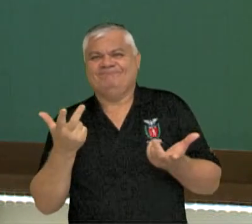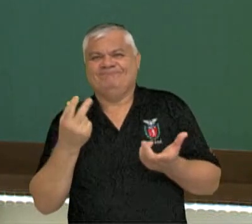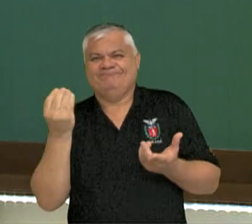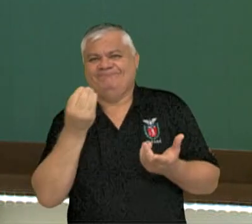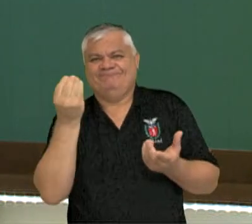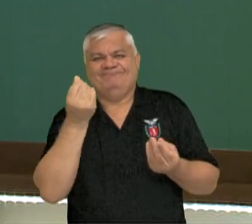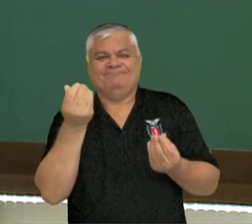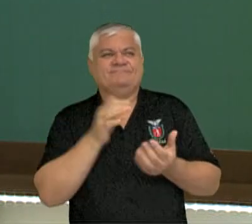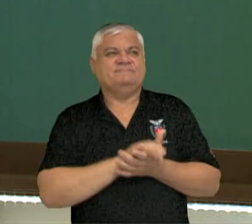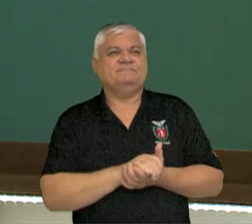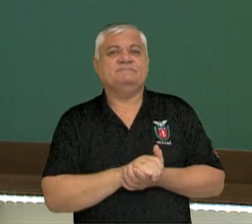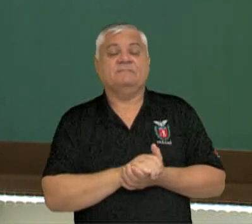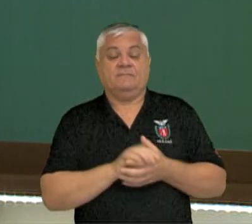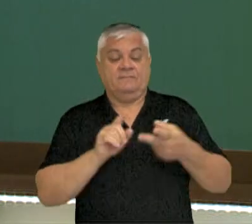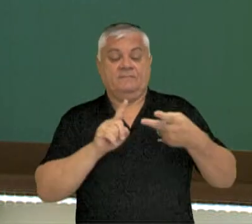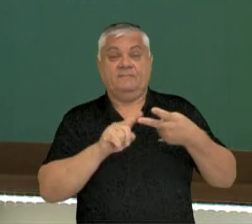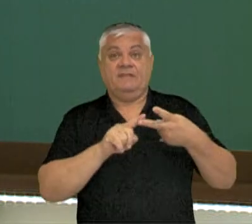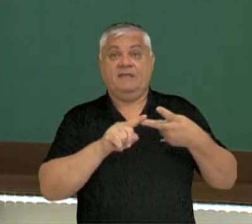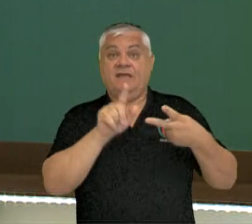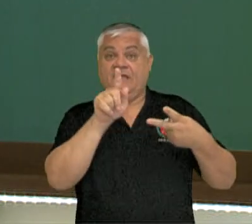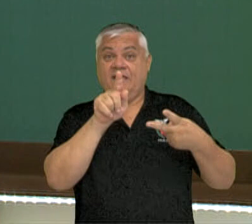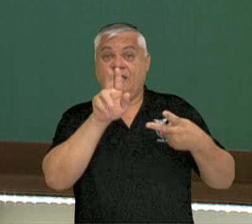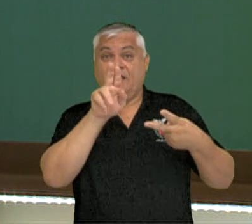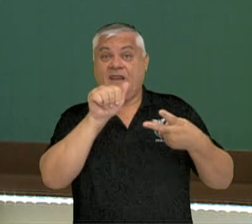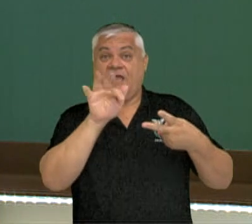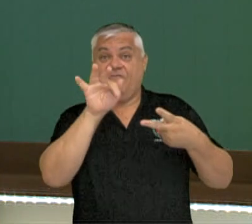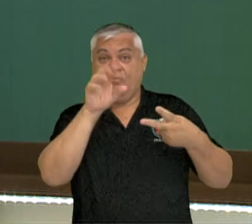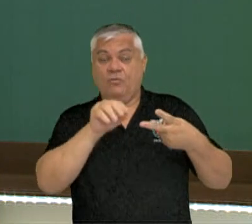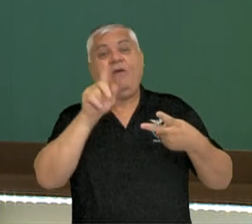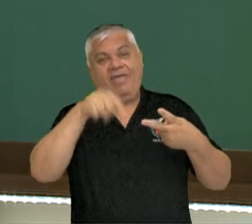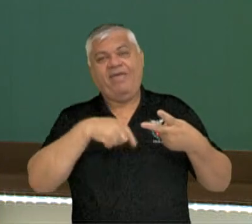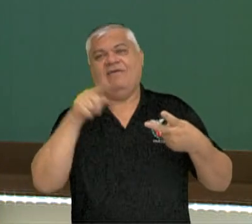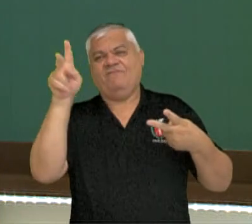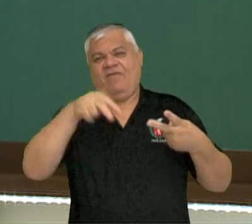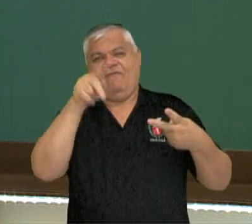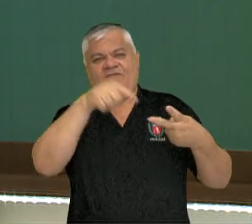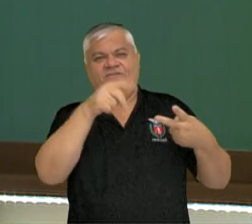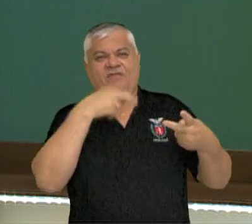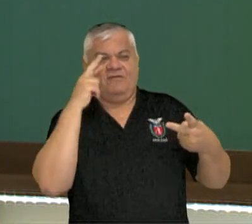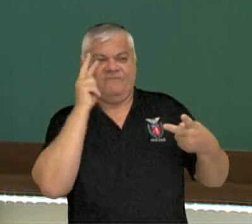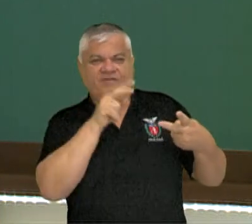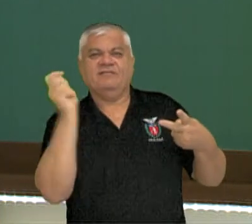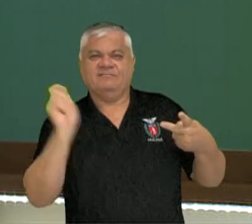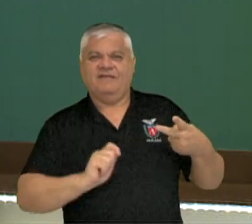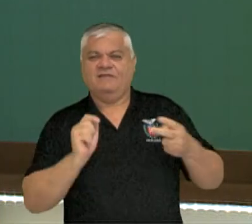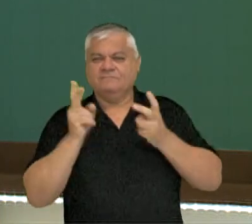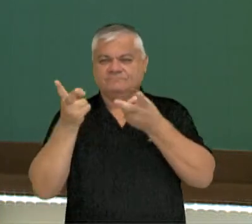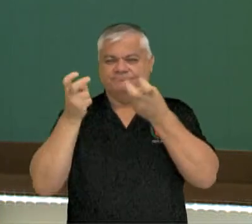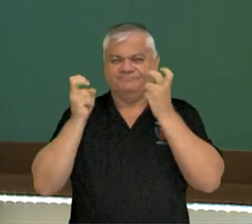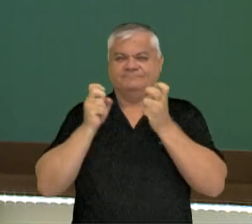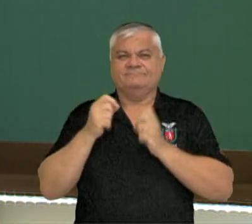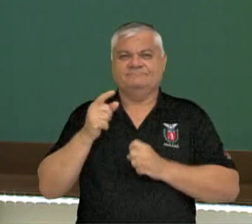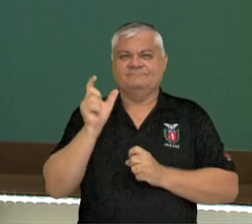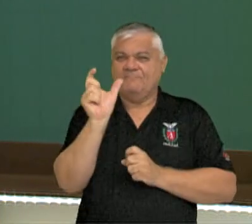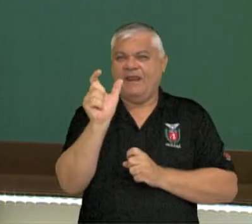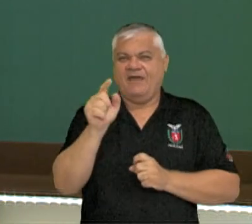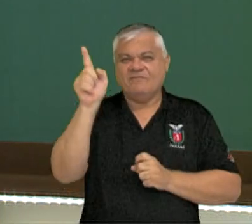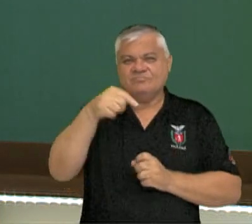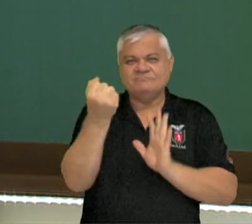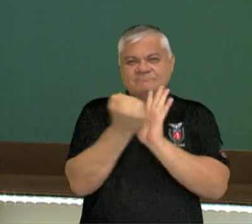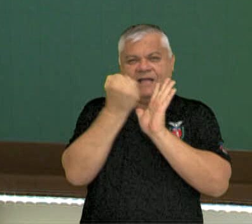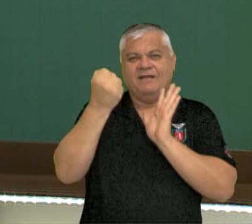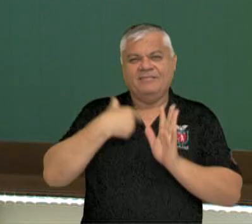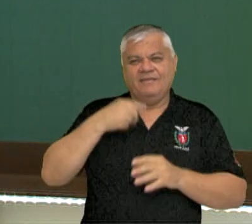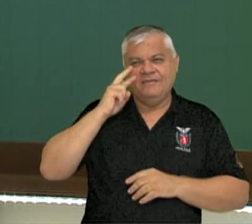prosódico. Quando é o acento gráfico, professor, né? Ele está lá escrito, ele está demarcado lá na nossa palavra.